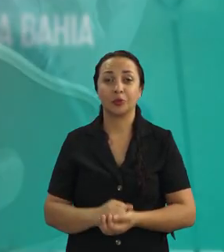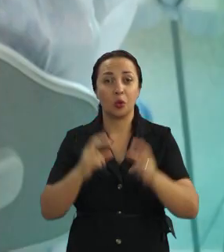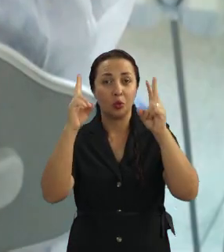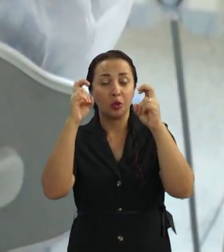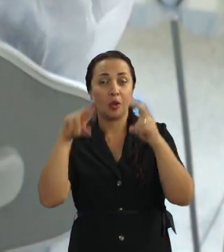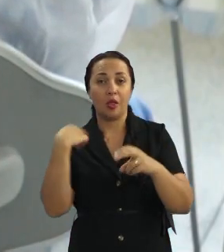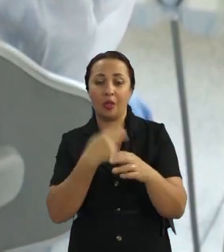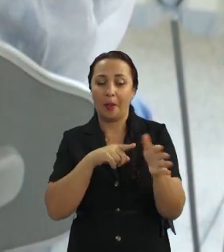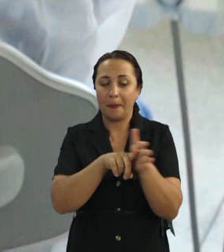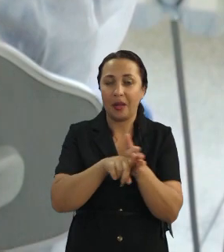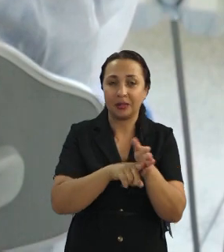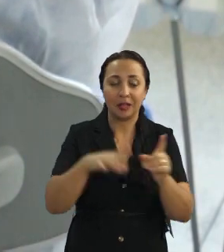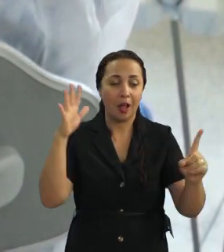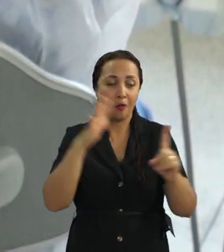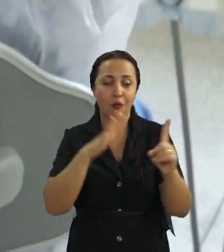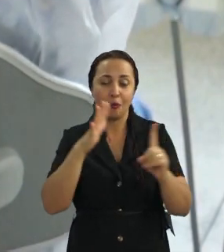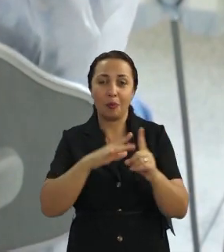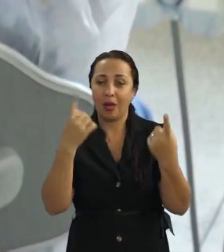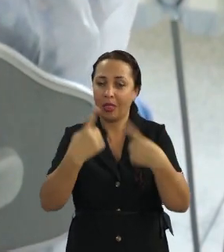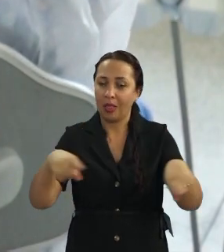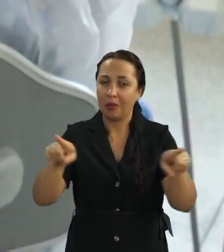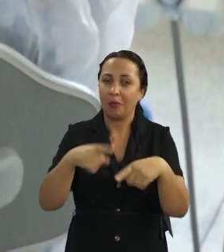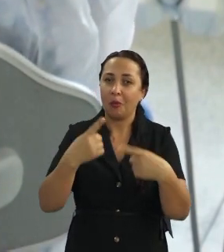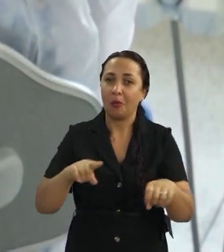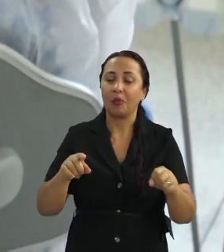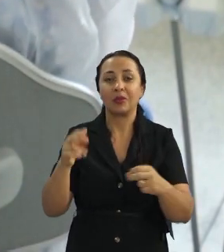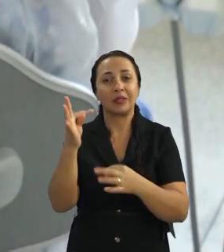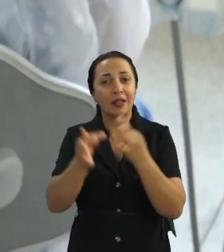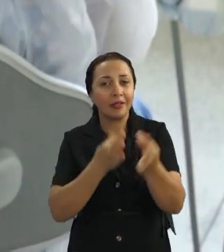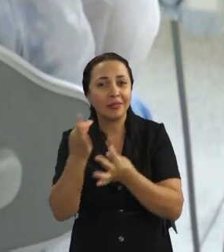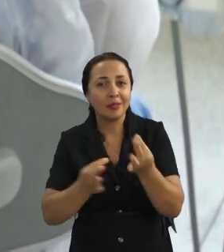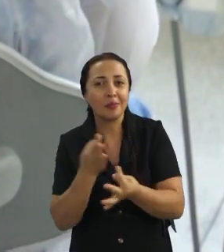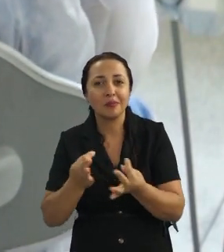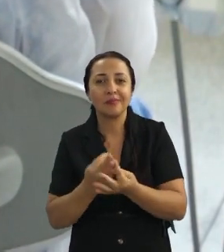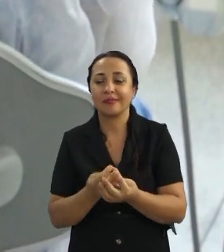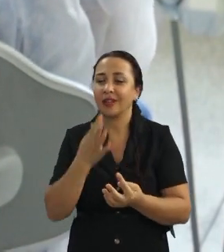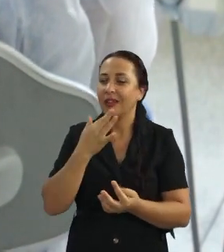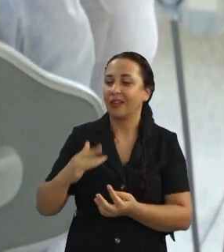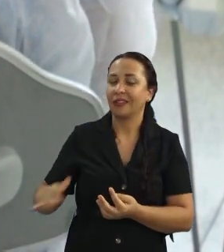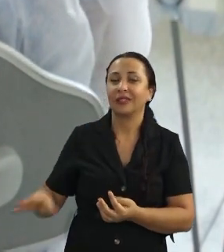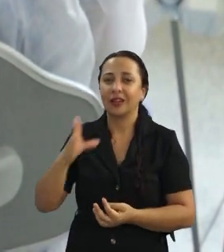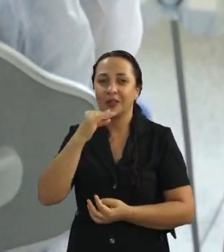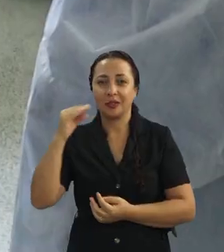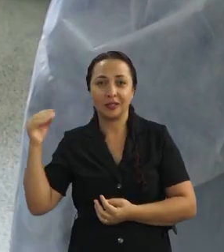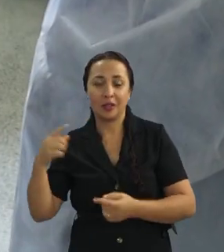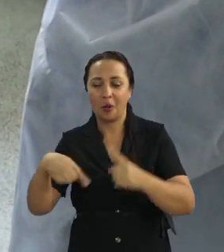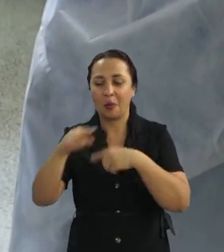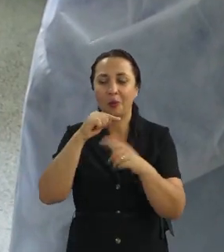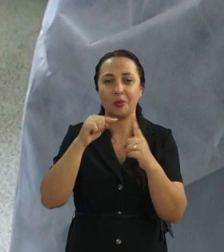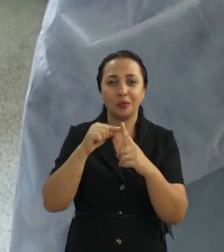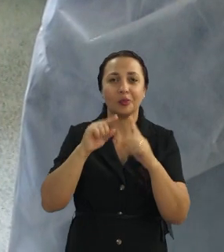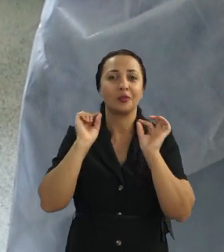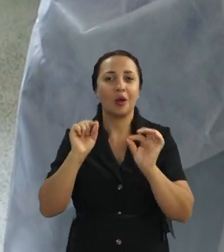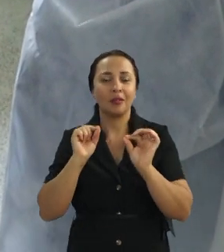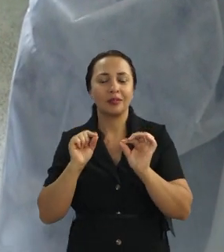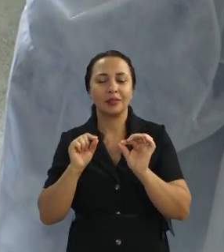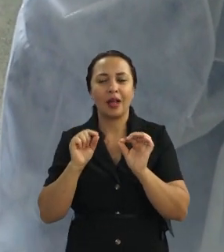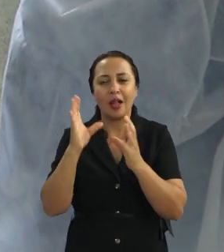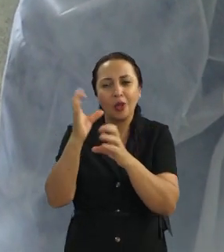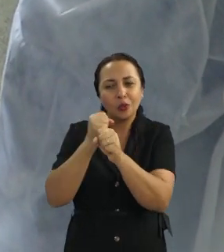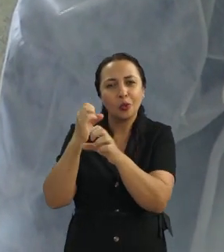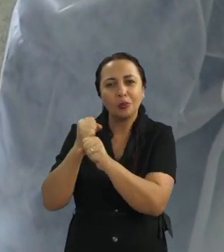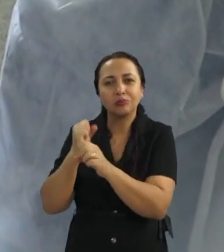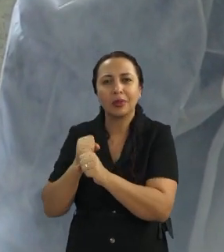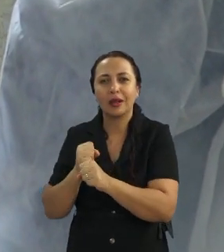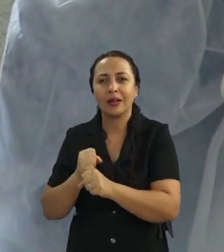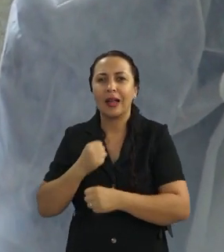O título da nossa pesquisa é a influência da musicoterapia frente ao atendimento odontológico de crianças e adolescentes. E é justamente o objetivo dela é